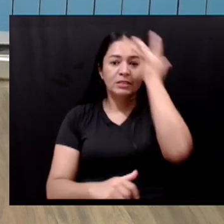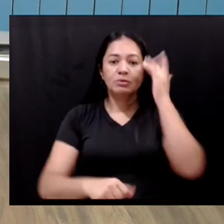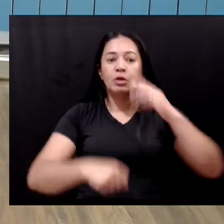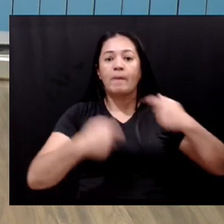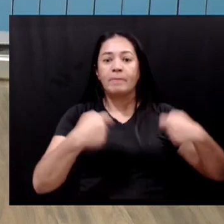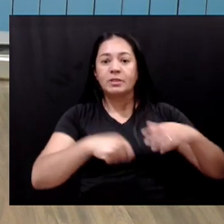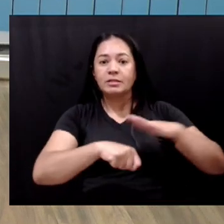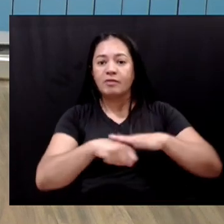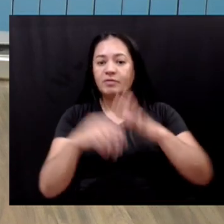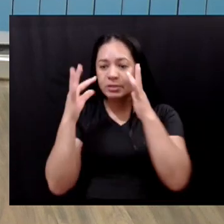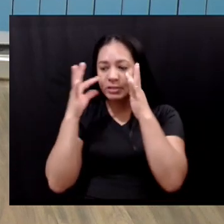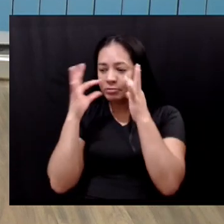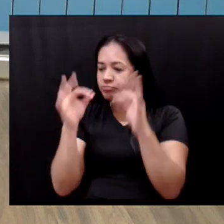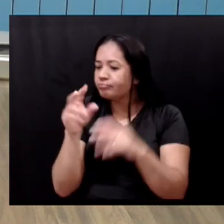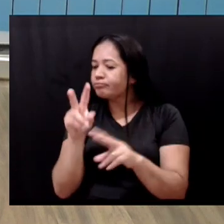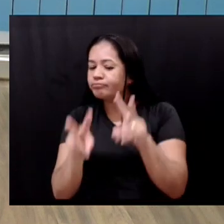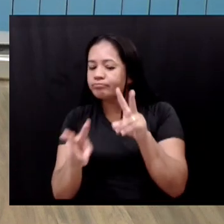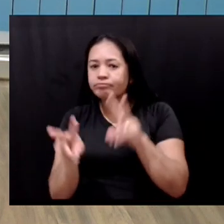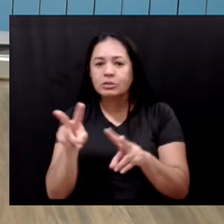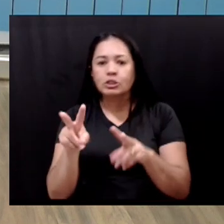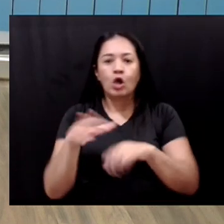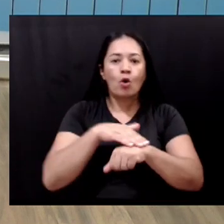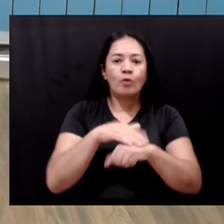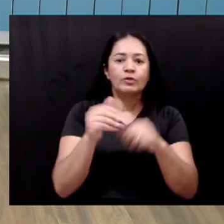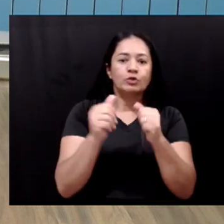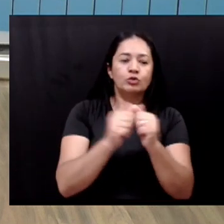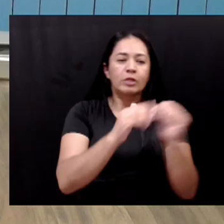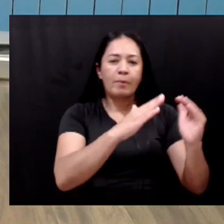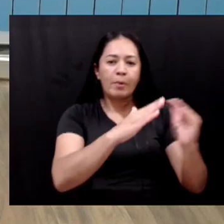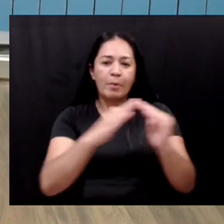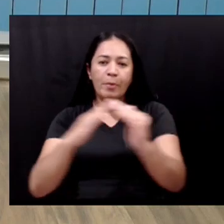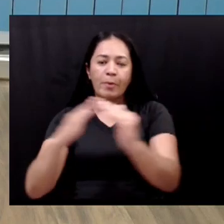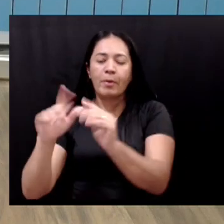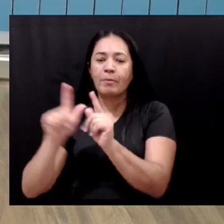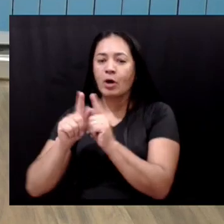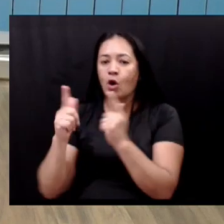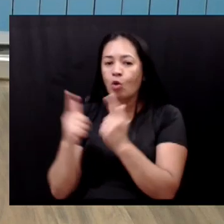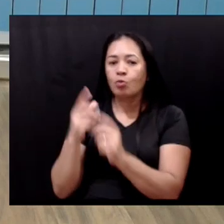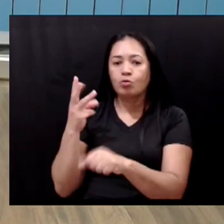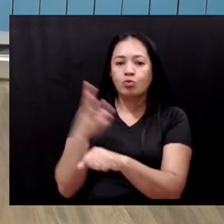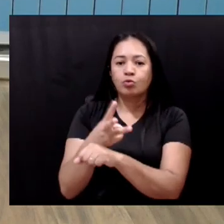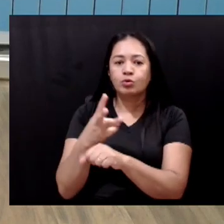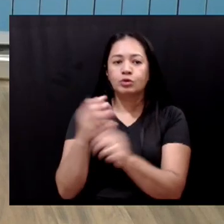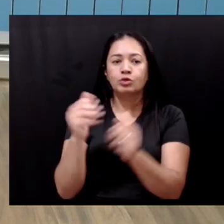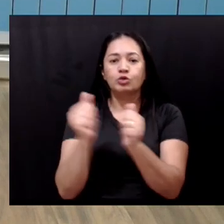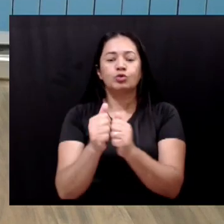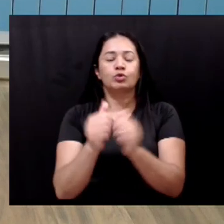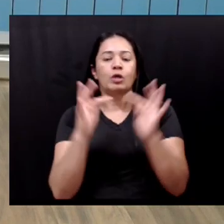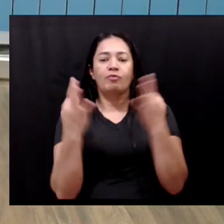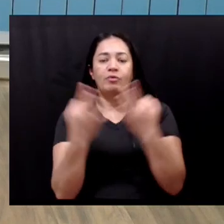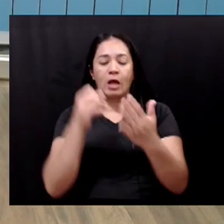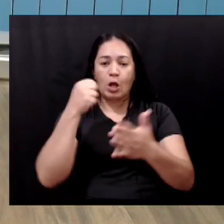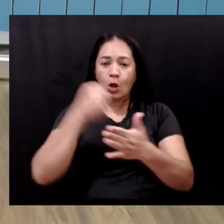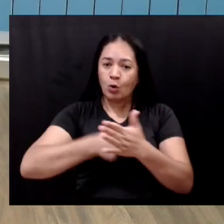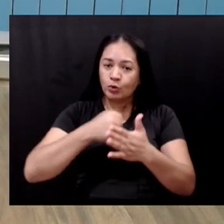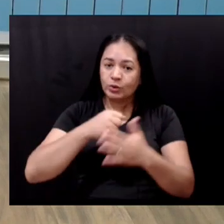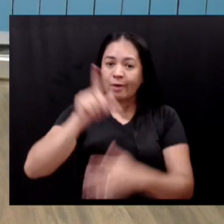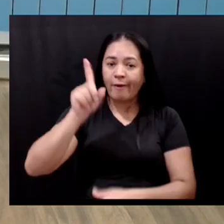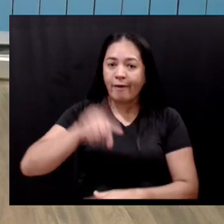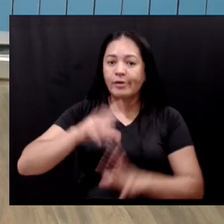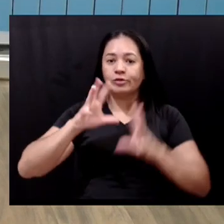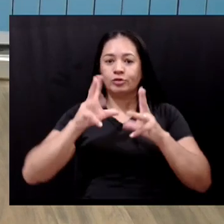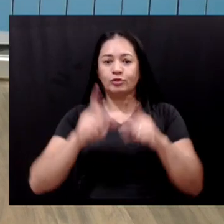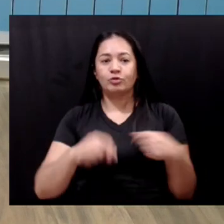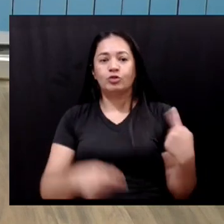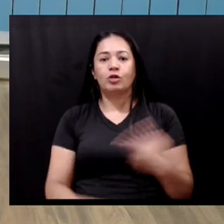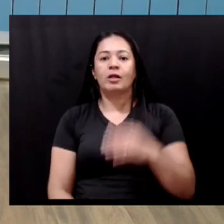residência, conversando com o vizinho, grupo de WhatsApp com a família, é uma luta de todos para nós diminuirmos aí os casos